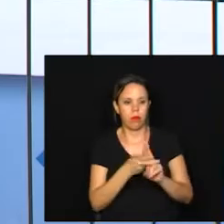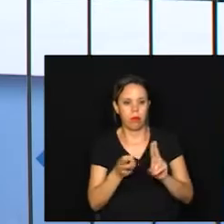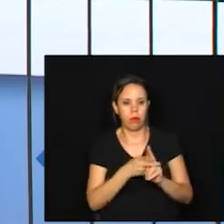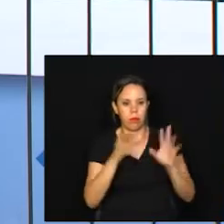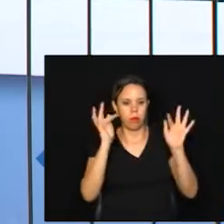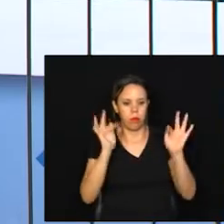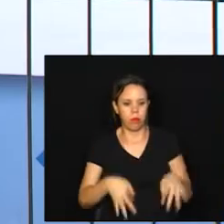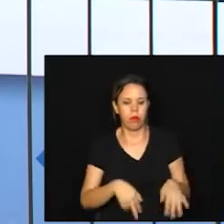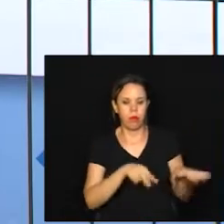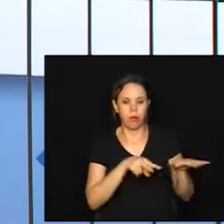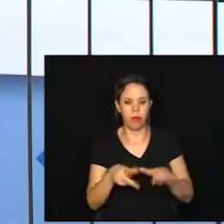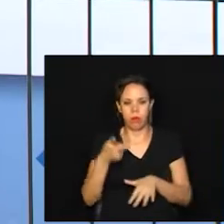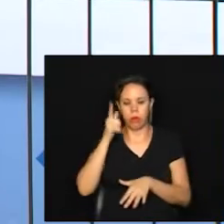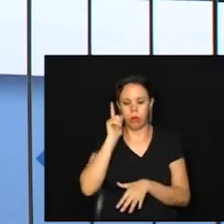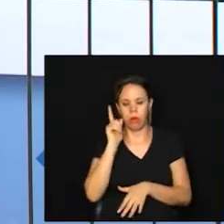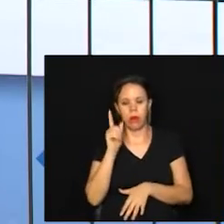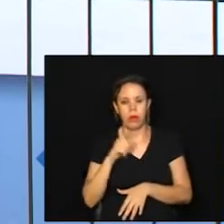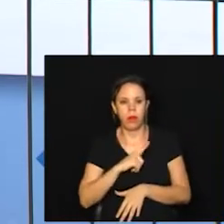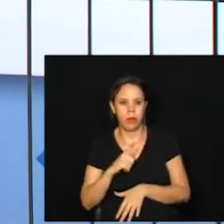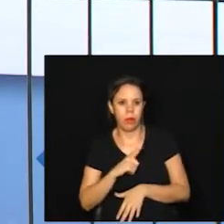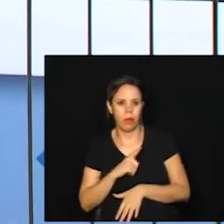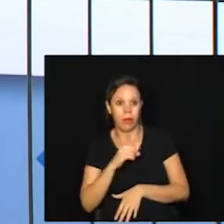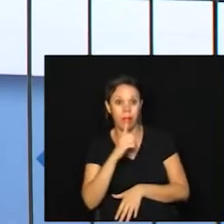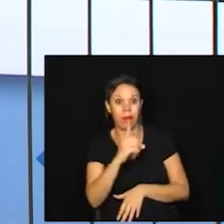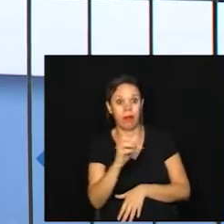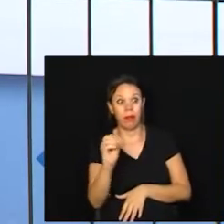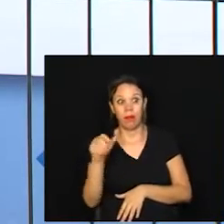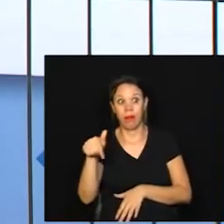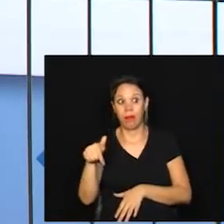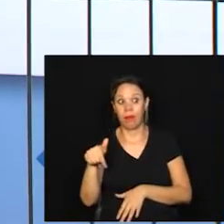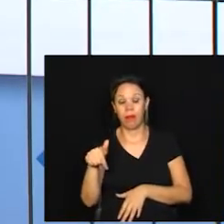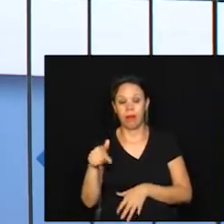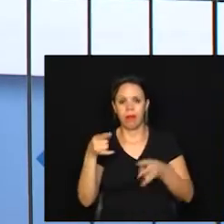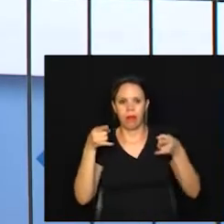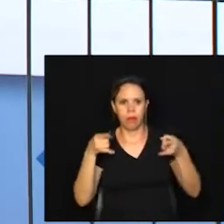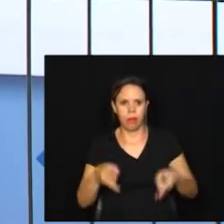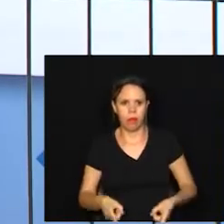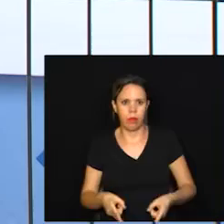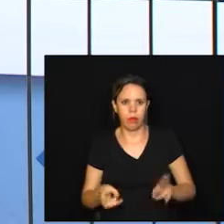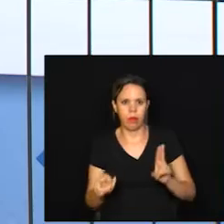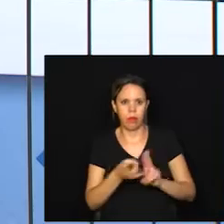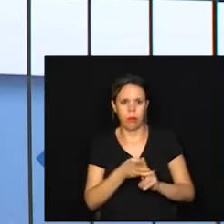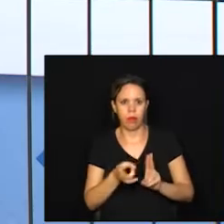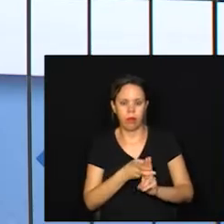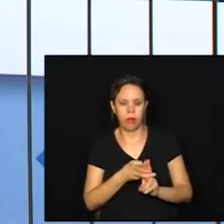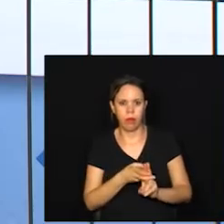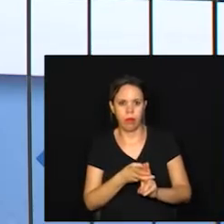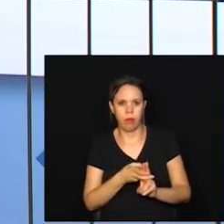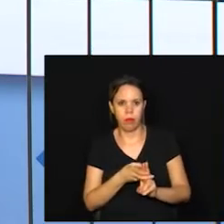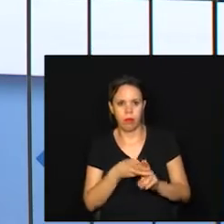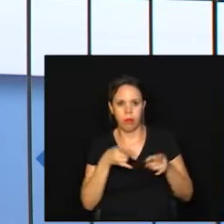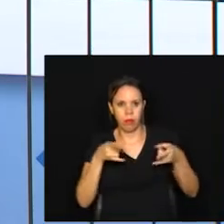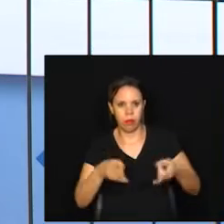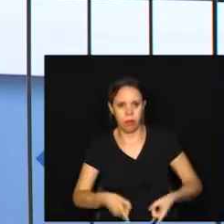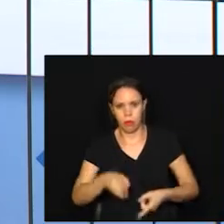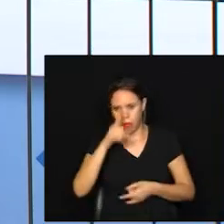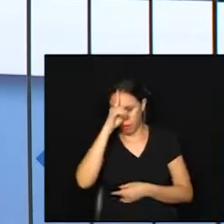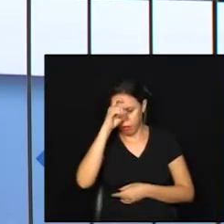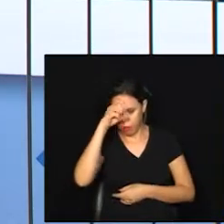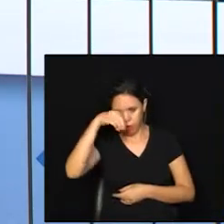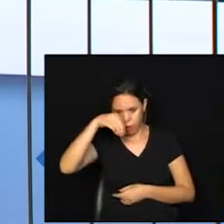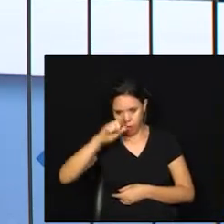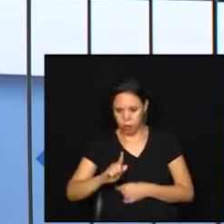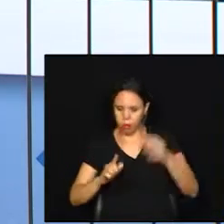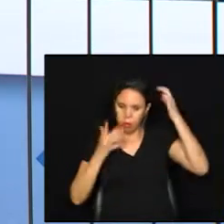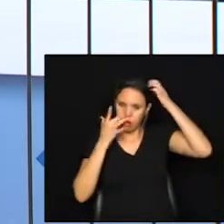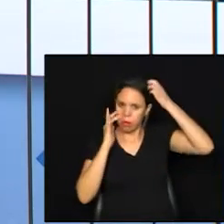semana. E ontem, olha, a gente tem 107 leitos do SUS municipal, que é na rede Mário Gatti, Hospital Ouro